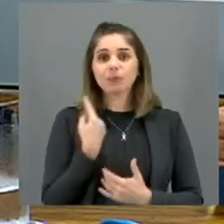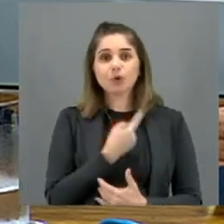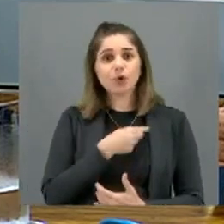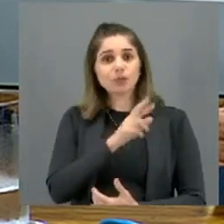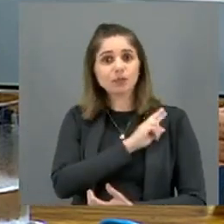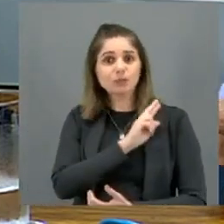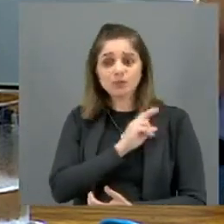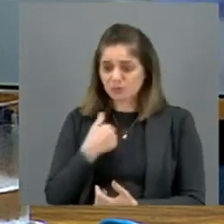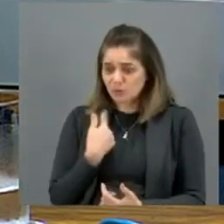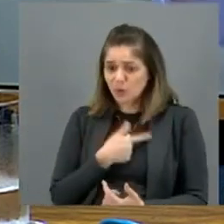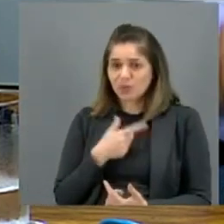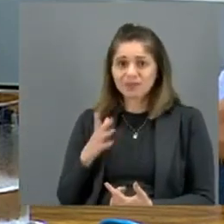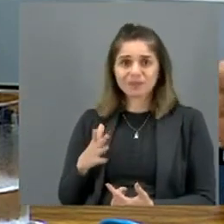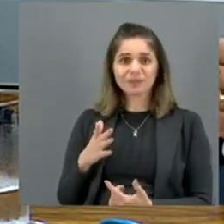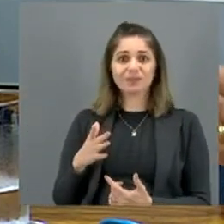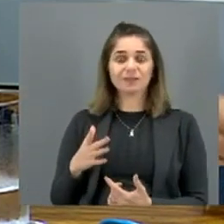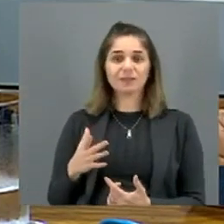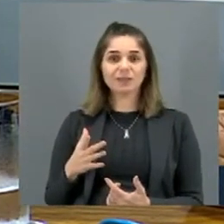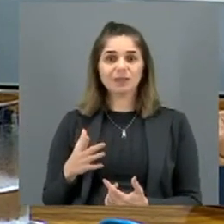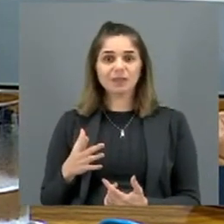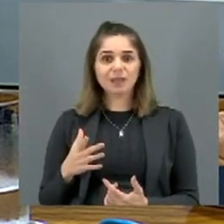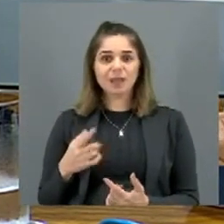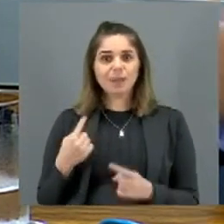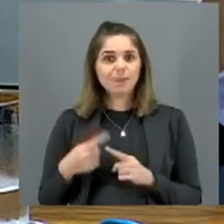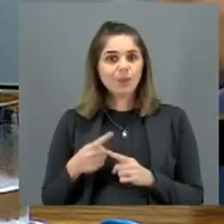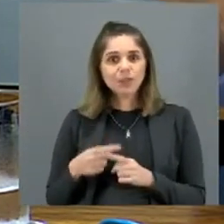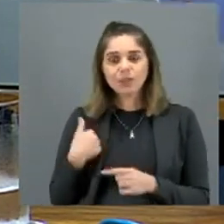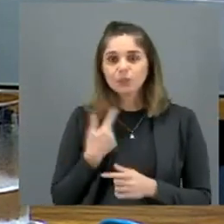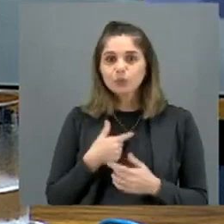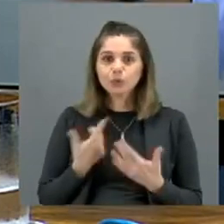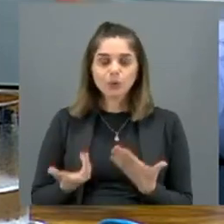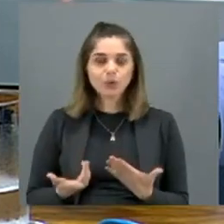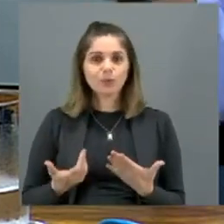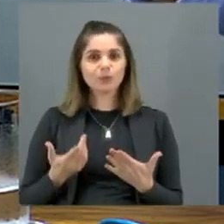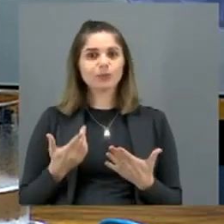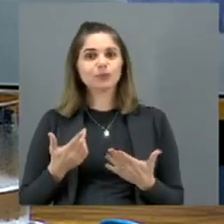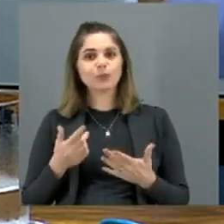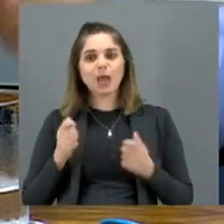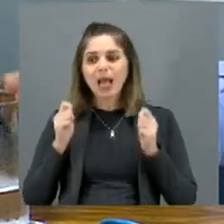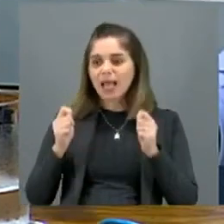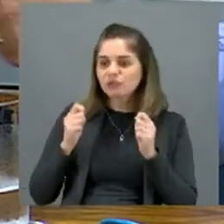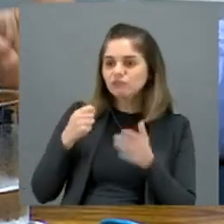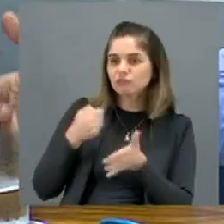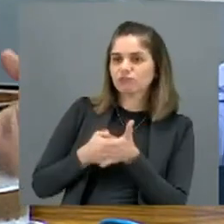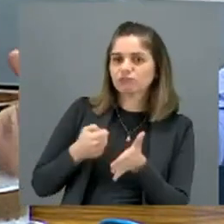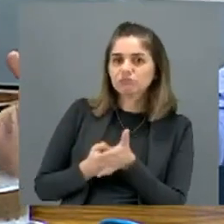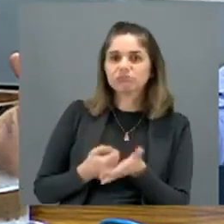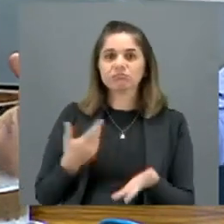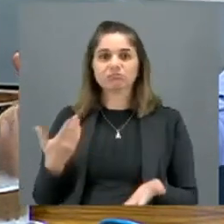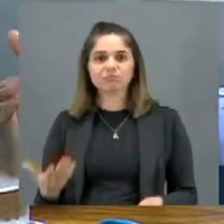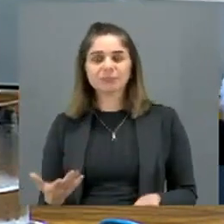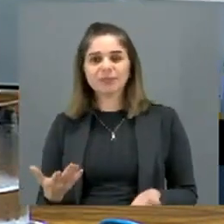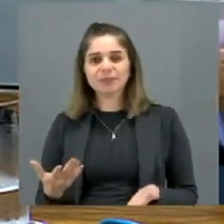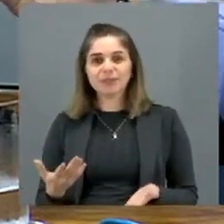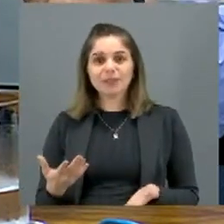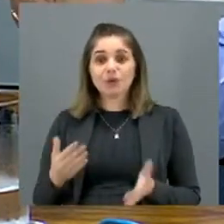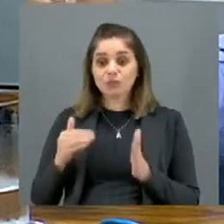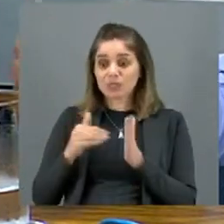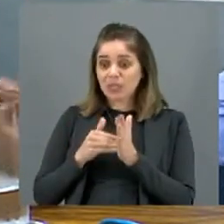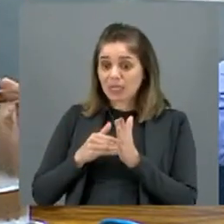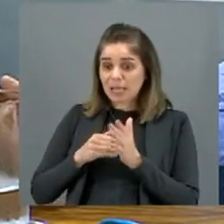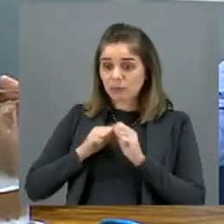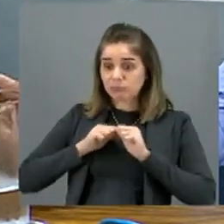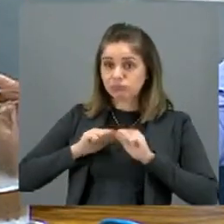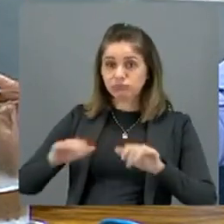crescendo diante dos olhos do Senado, mesmo sendo alertado por alguns que se encorajavam, e eu faço